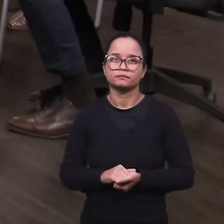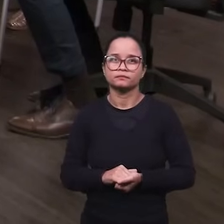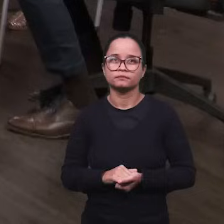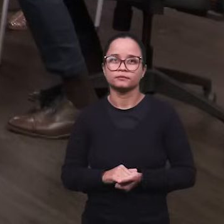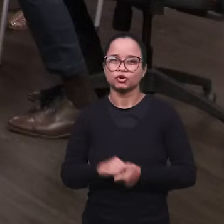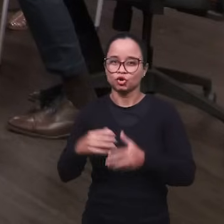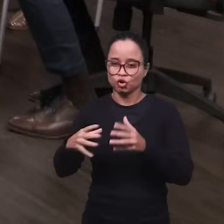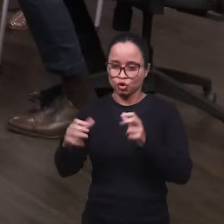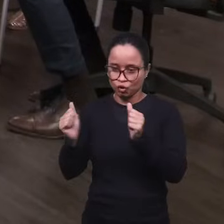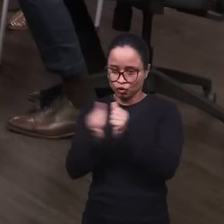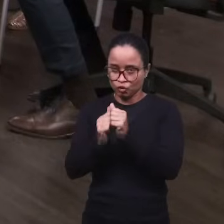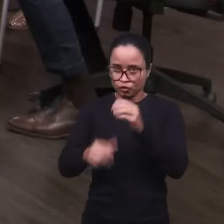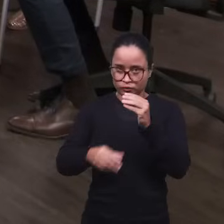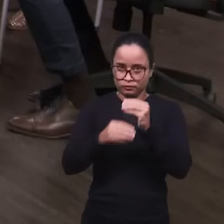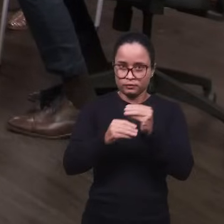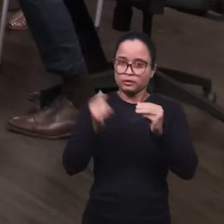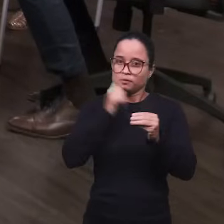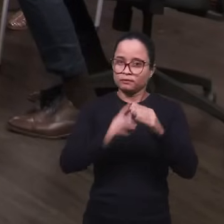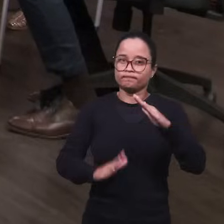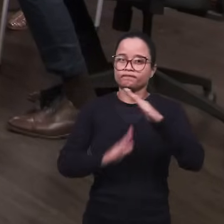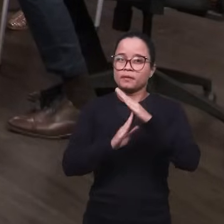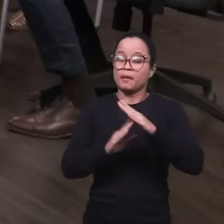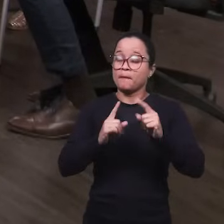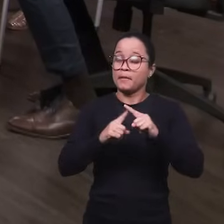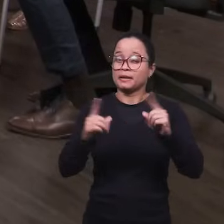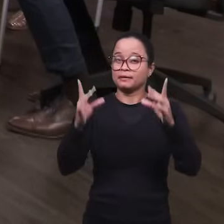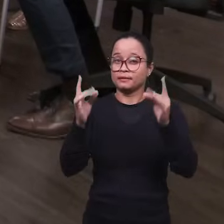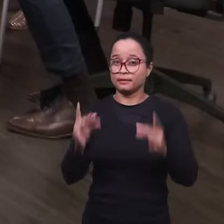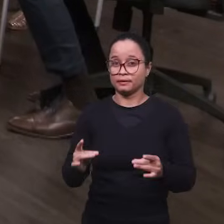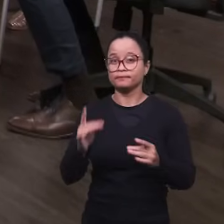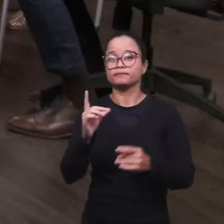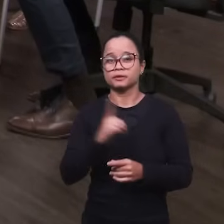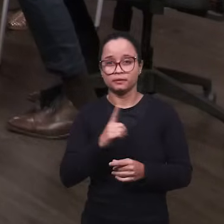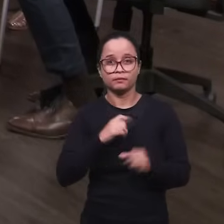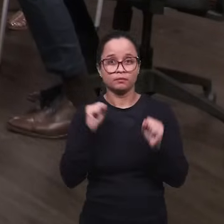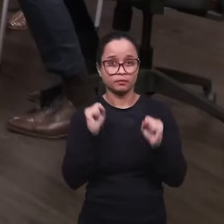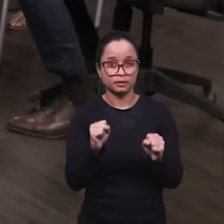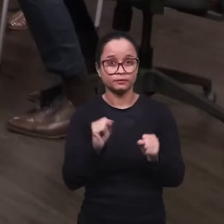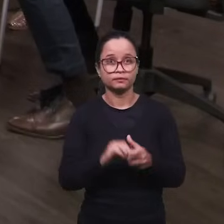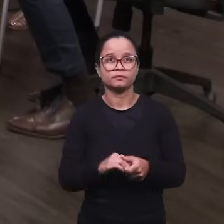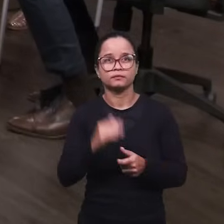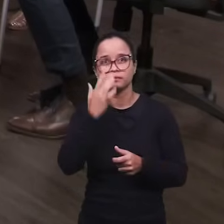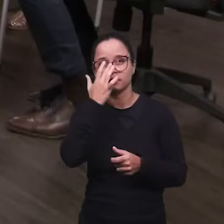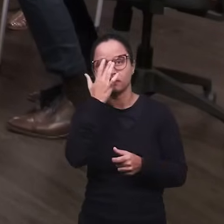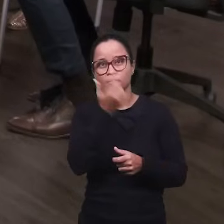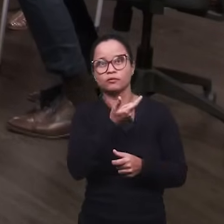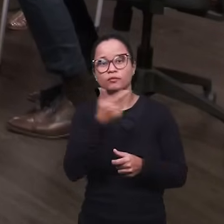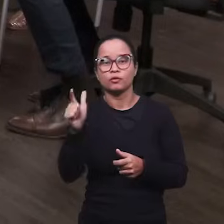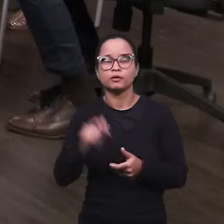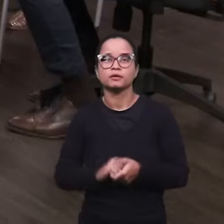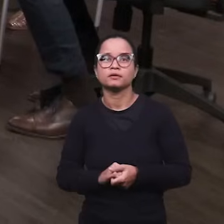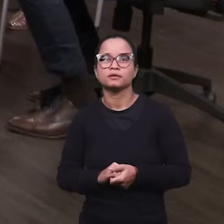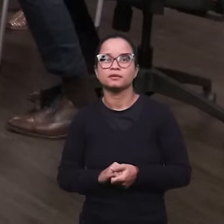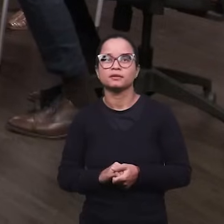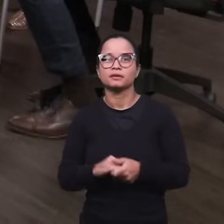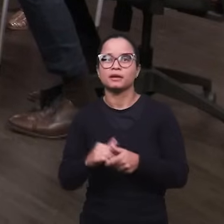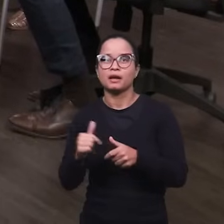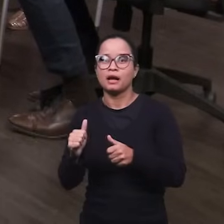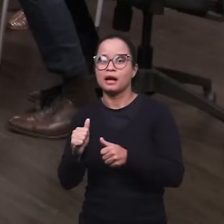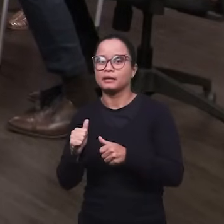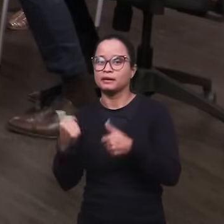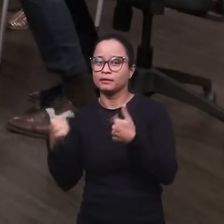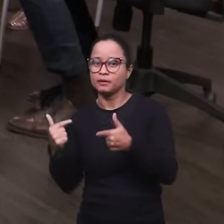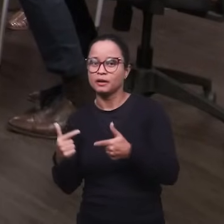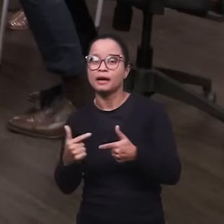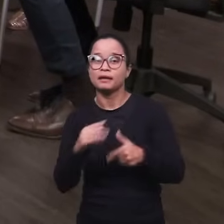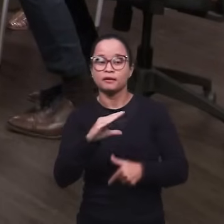juntar as contribuições para chegar no teto. Só que tem um detalhe, você até pode fazer isso se você tiver uma outra atividade. Entendeu? O CLT